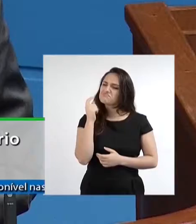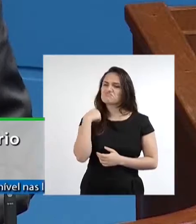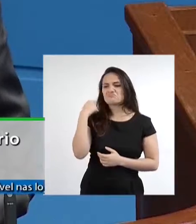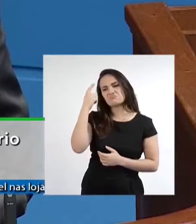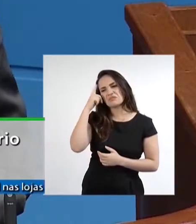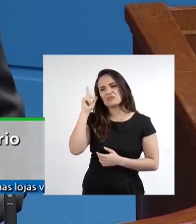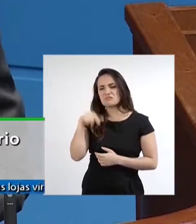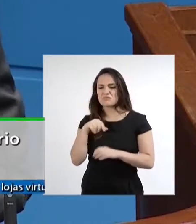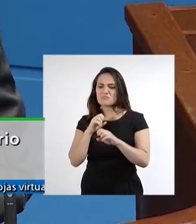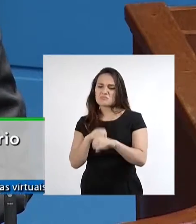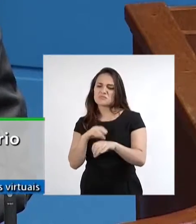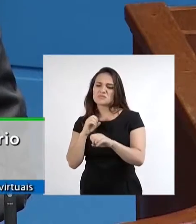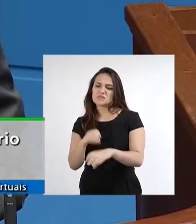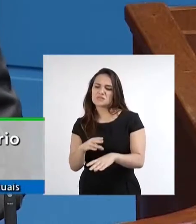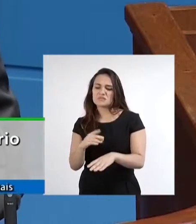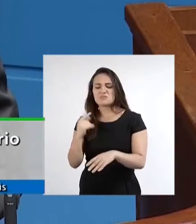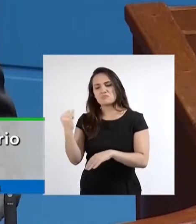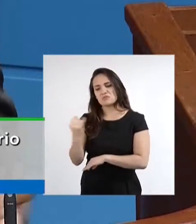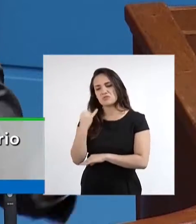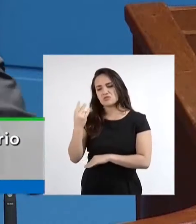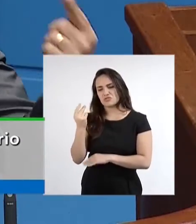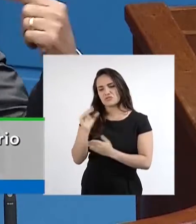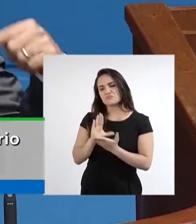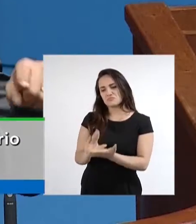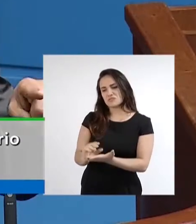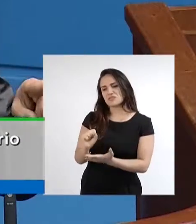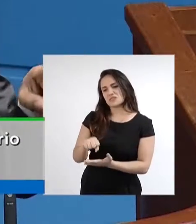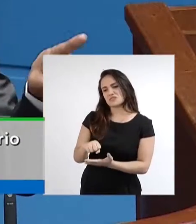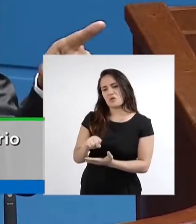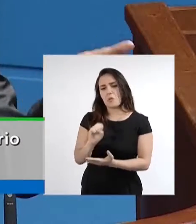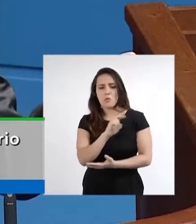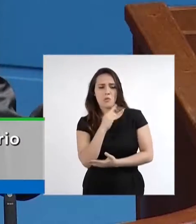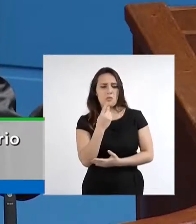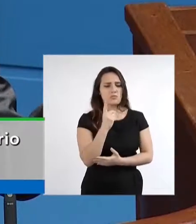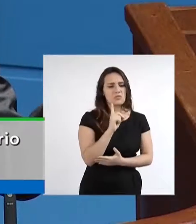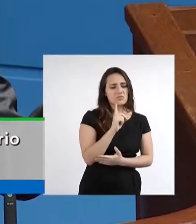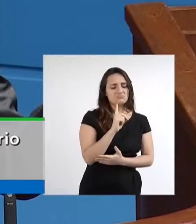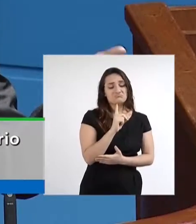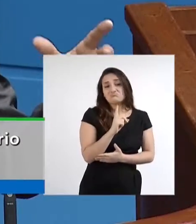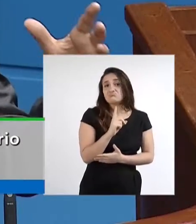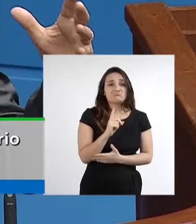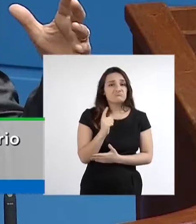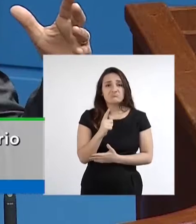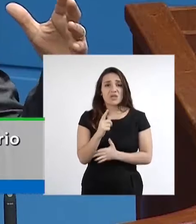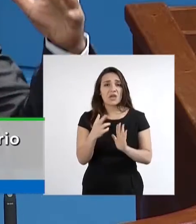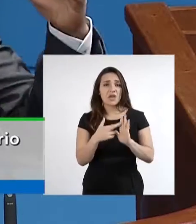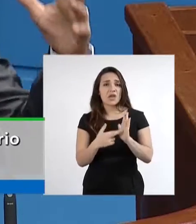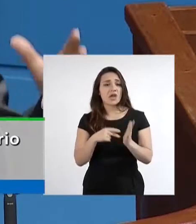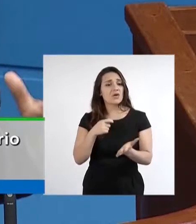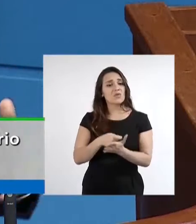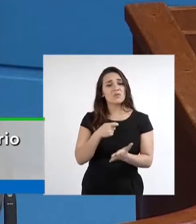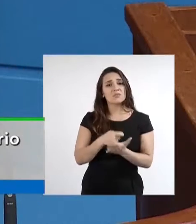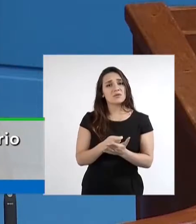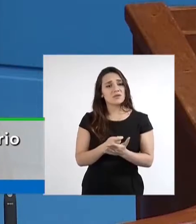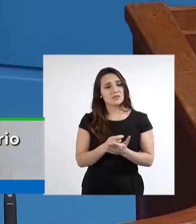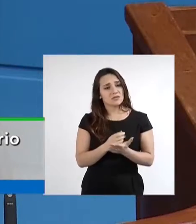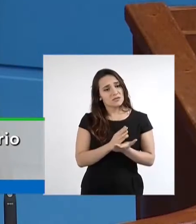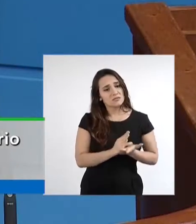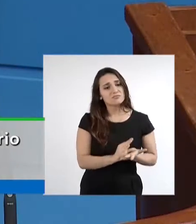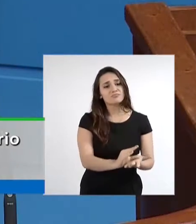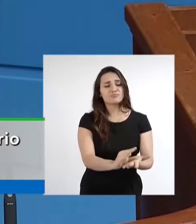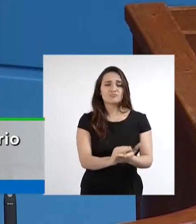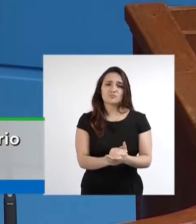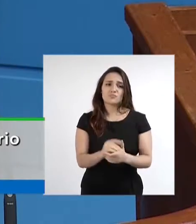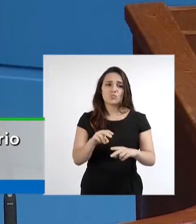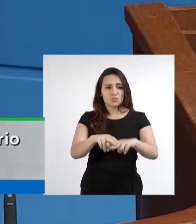que é necessário. Mas se não for, não existe nada que o obrigue. Então, o Fundeb ele é fundamental,